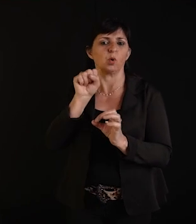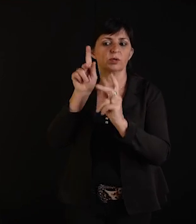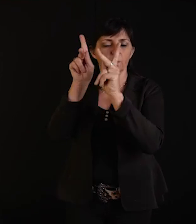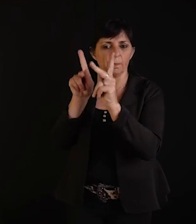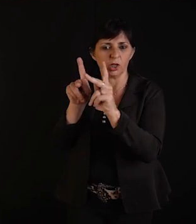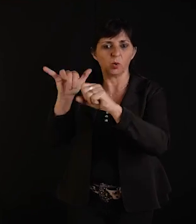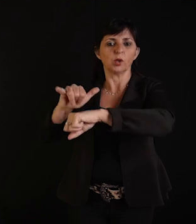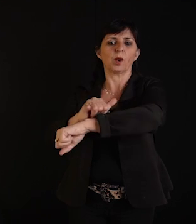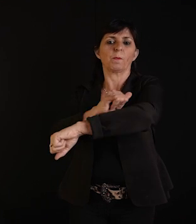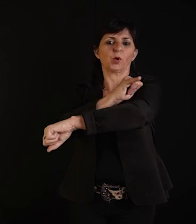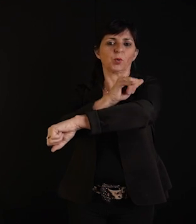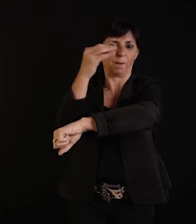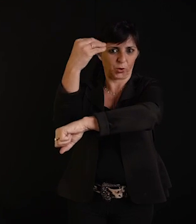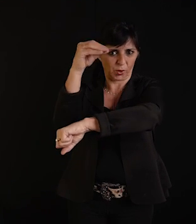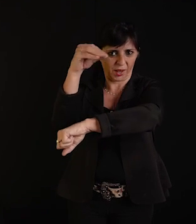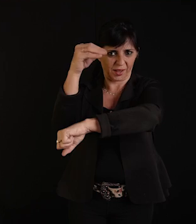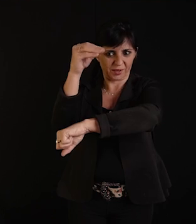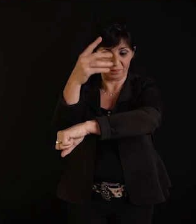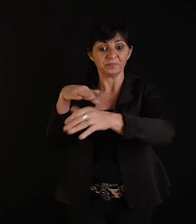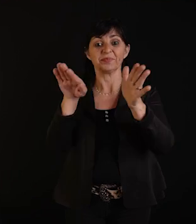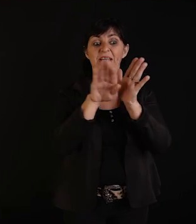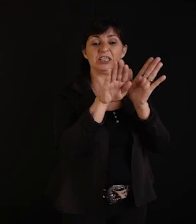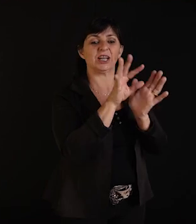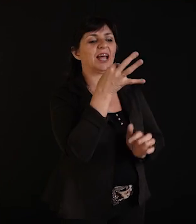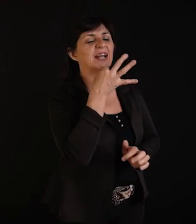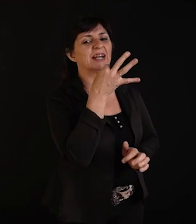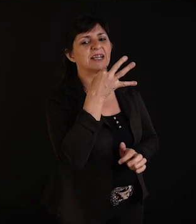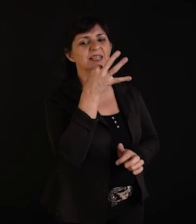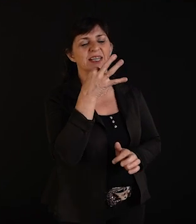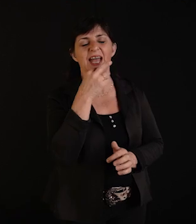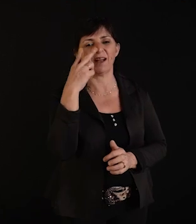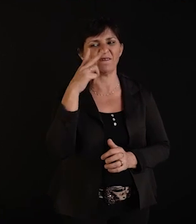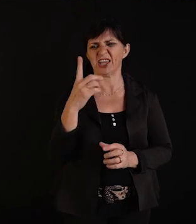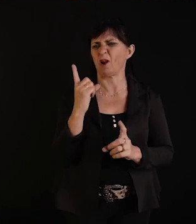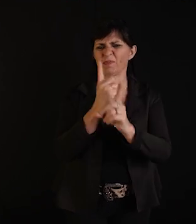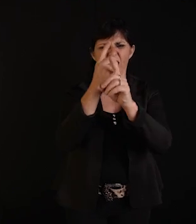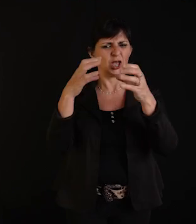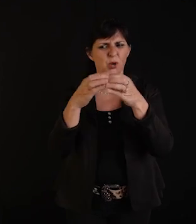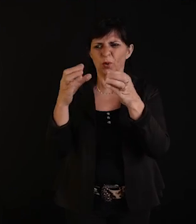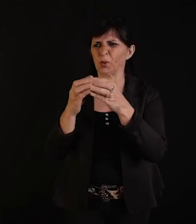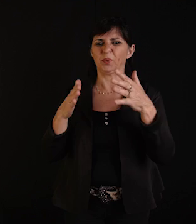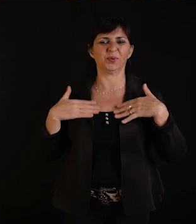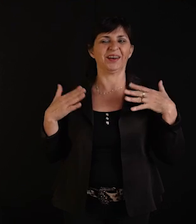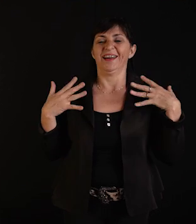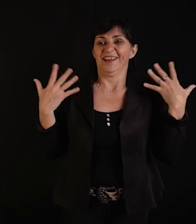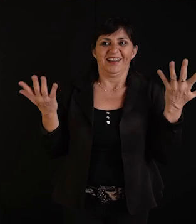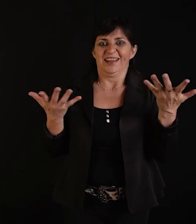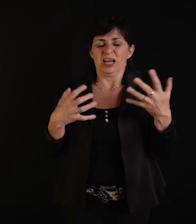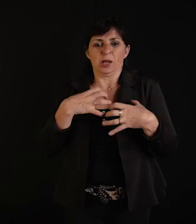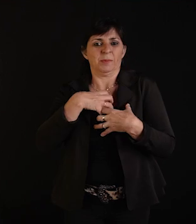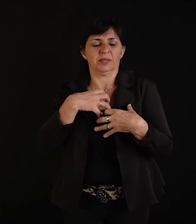quando voltaram em Caxias do Sul, que eu vi eles chegando, mas que alegria, cara. Vamos passar o som. Na época eu entrei